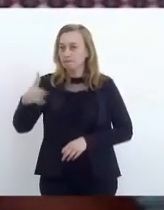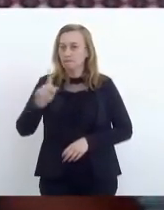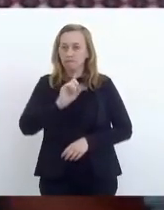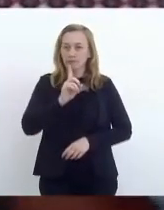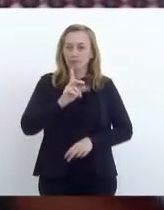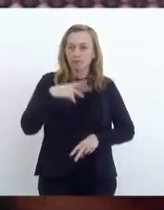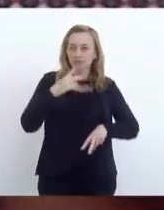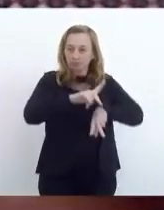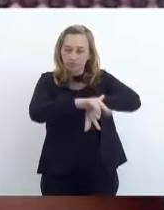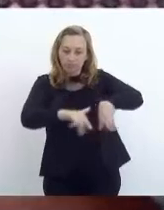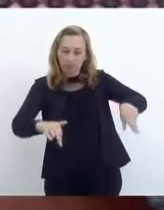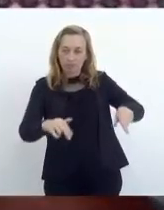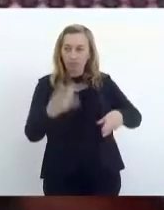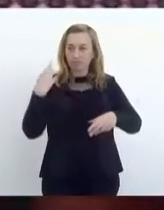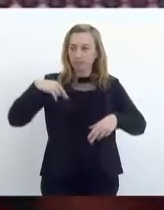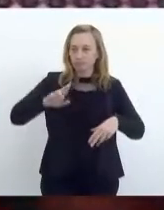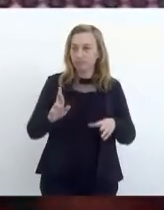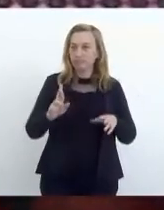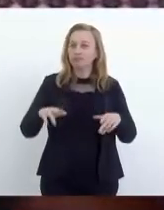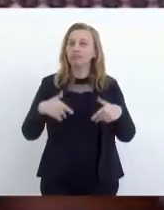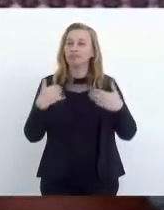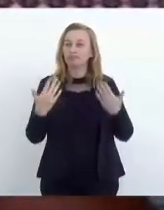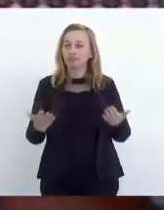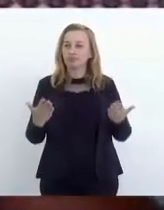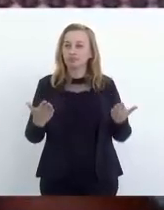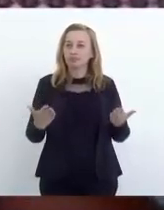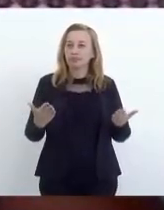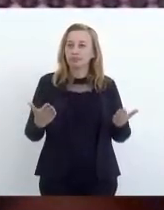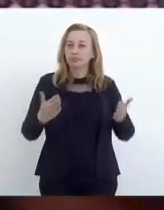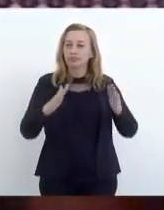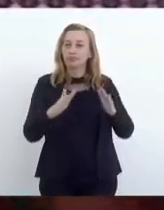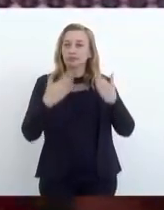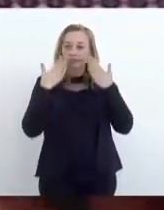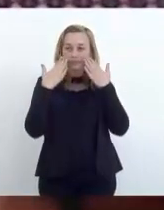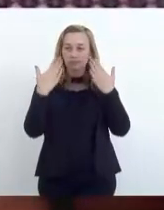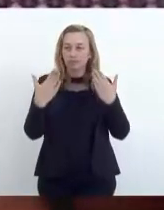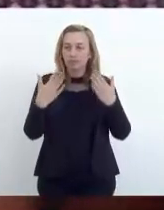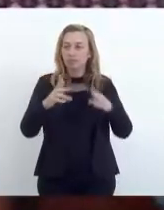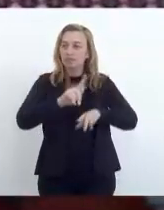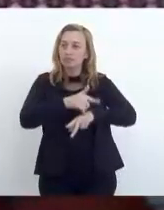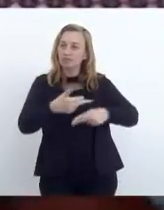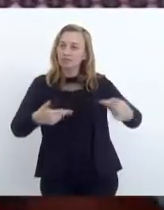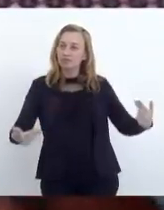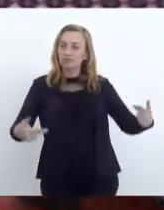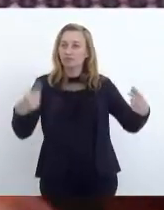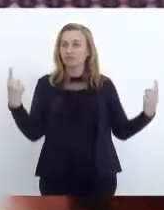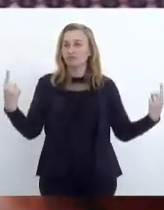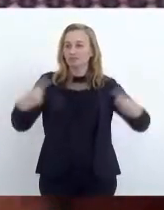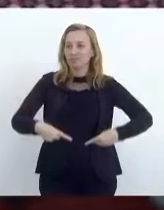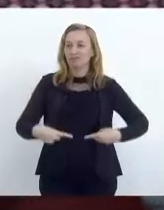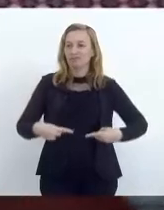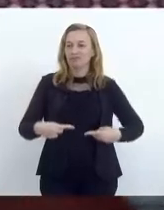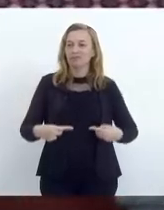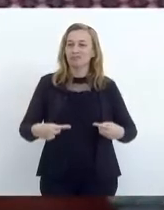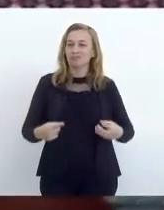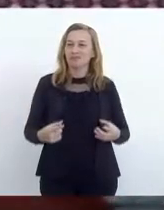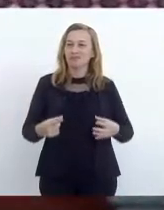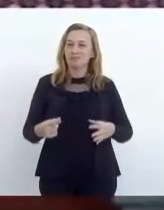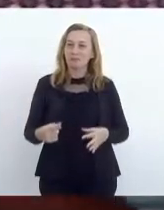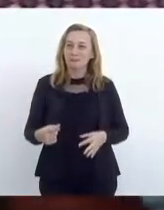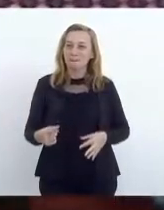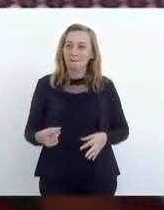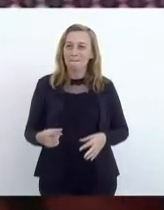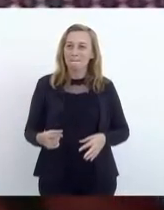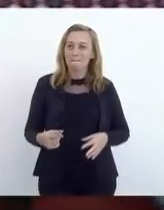diversidade religiosa. Portanto, o cotidiano escolar ainda apresenta diversos desafios para a implementação e efetivação